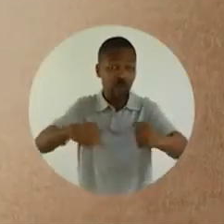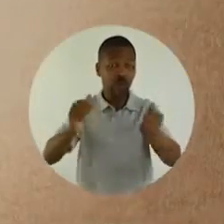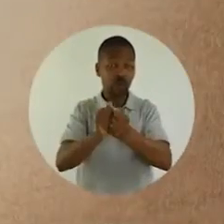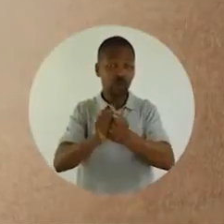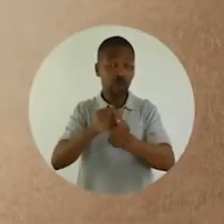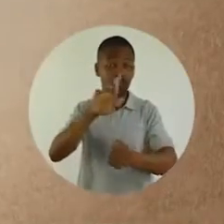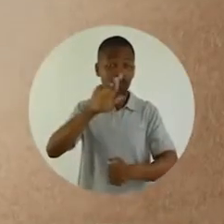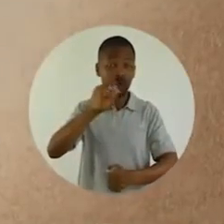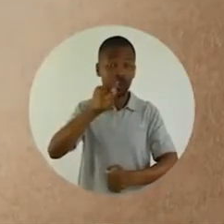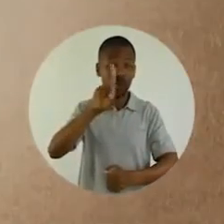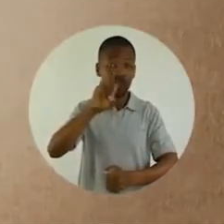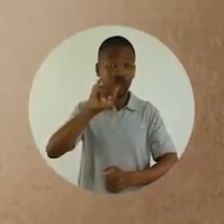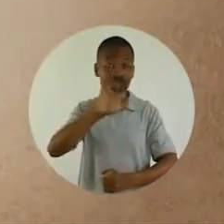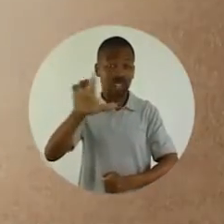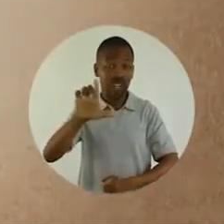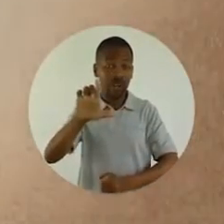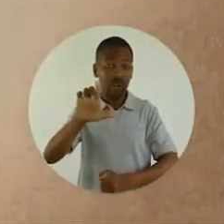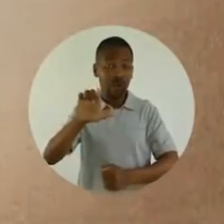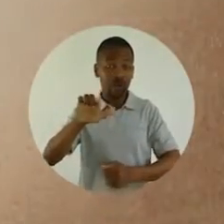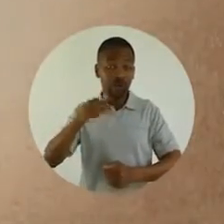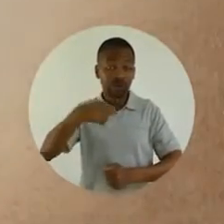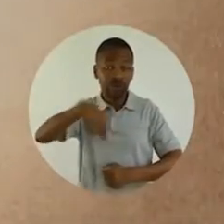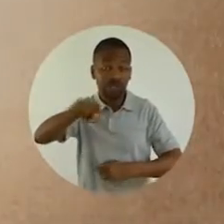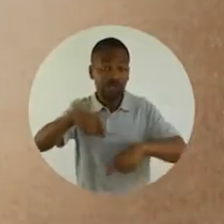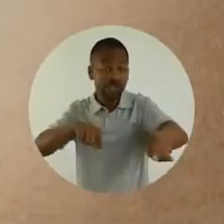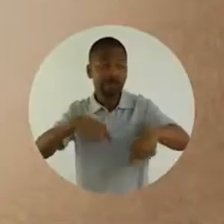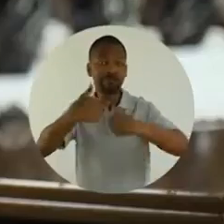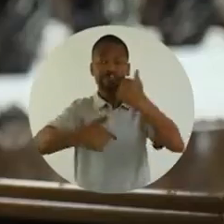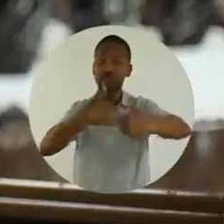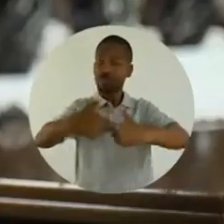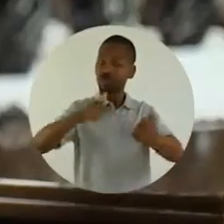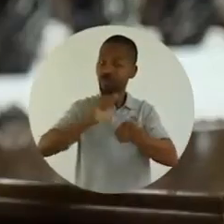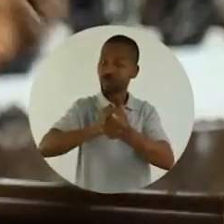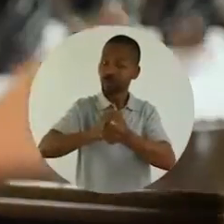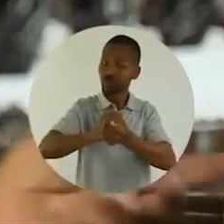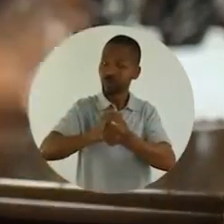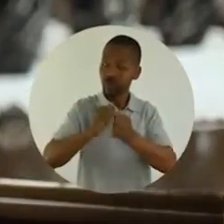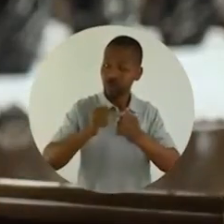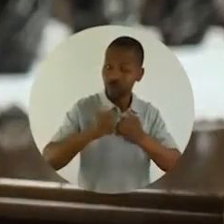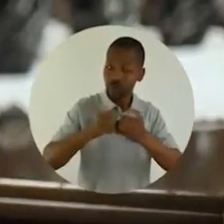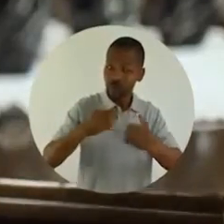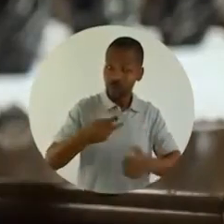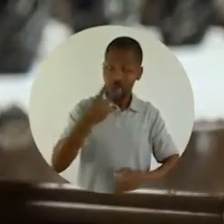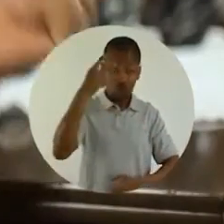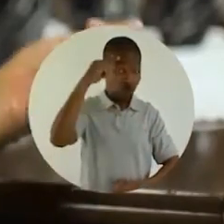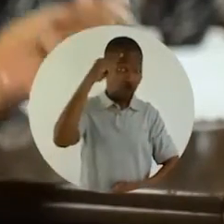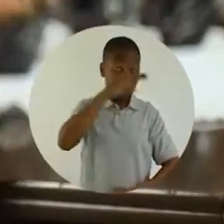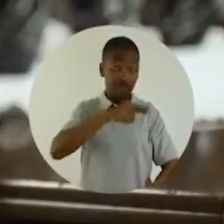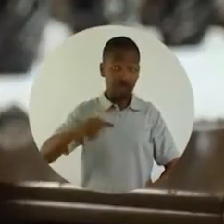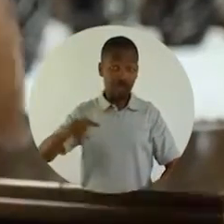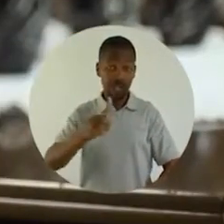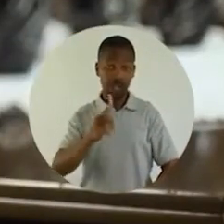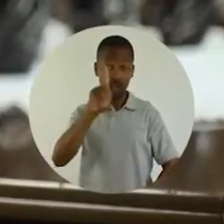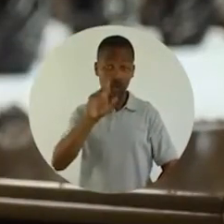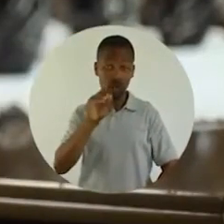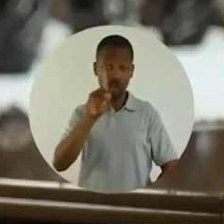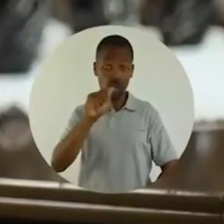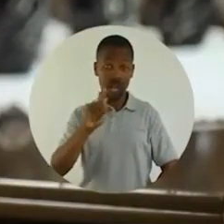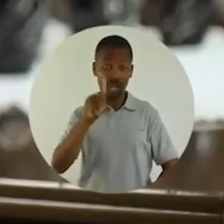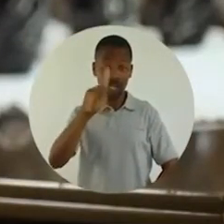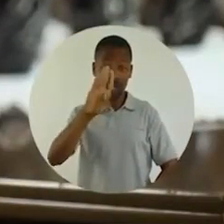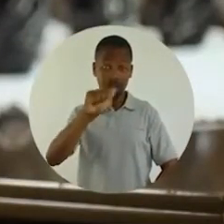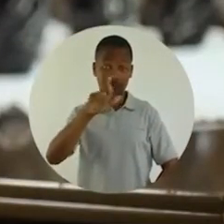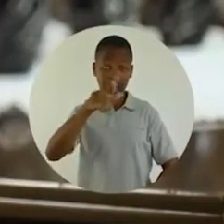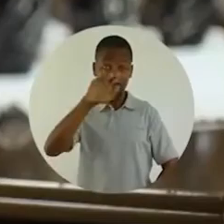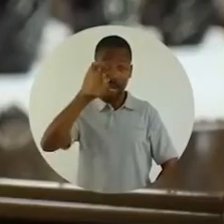mundo lá da Odial lá, foi pra onde ele ia, ele levava a gente pra trabalhar junto. E ele estava começando, estava 2 semanas nessa, na Kodak ali no